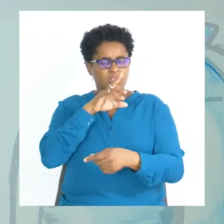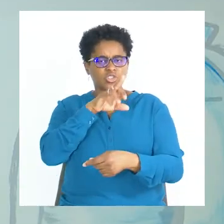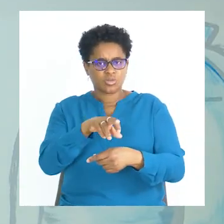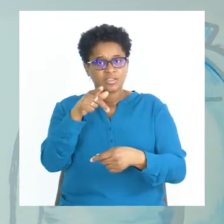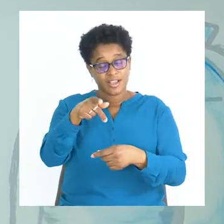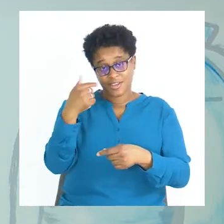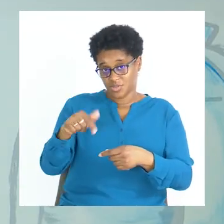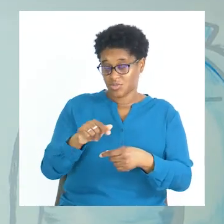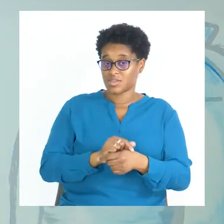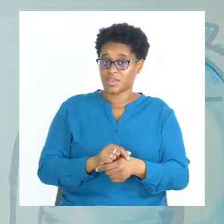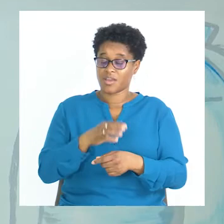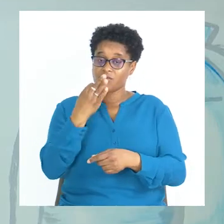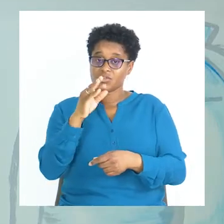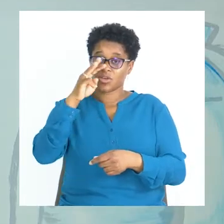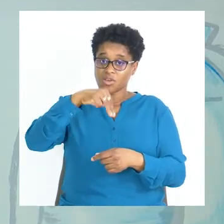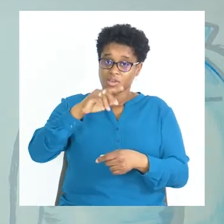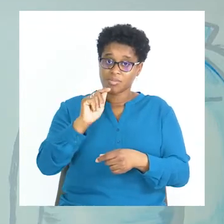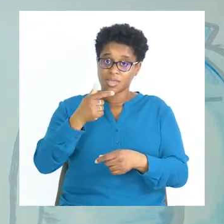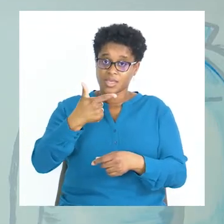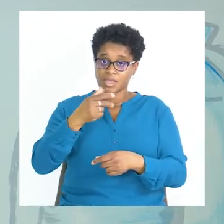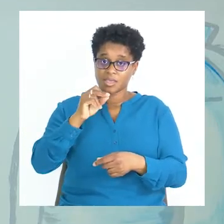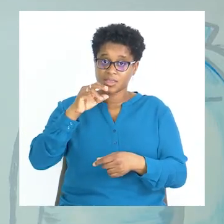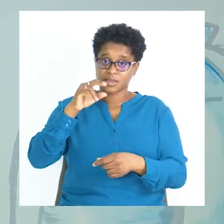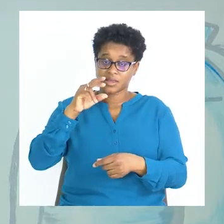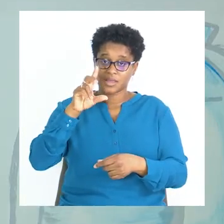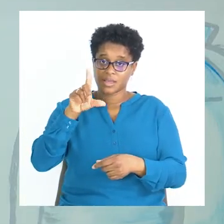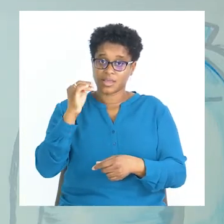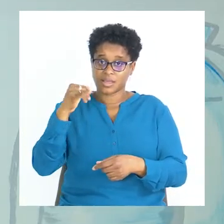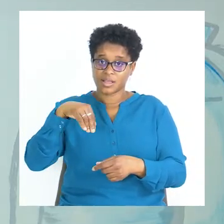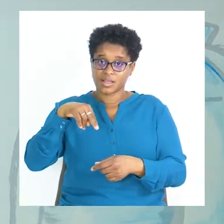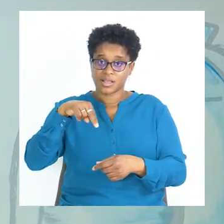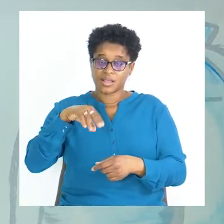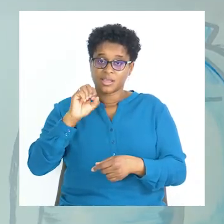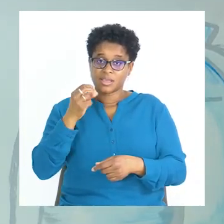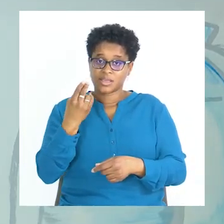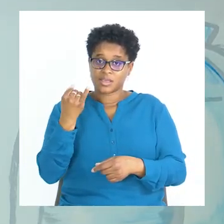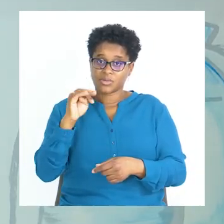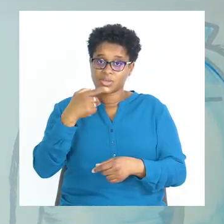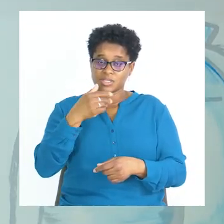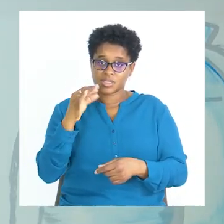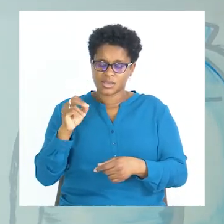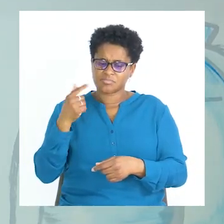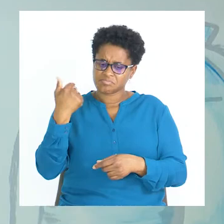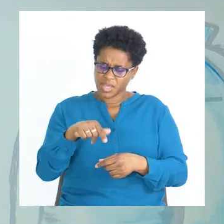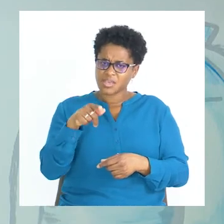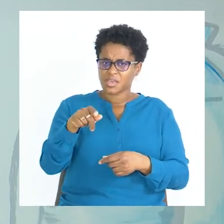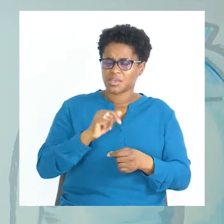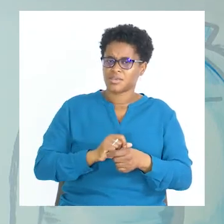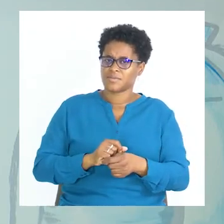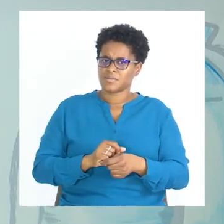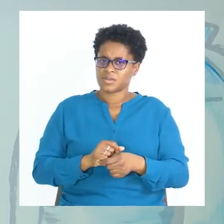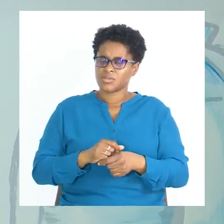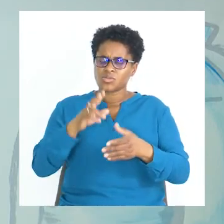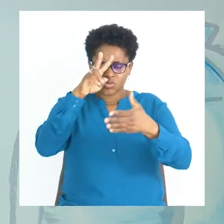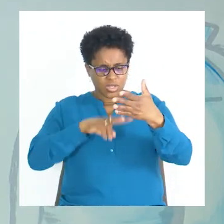ali tu tens aquilo que é a função metalinguística da língua. Estás aí num contexto, ouves informações,